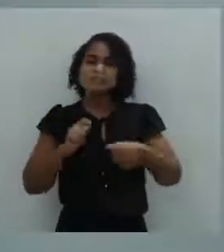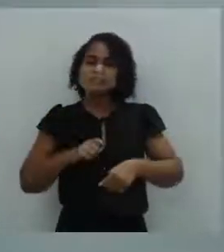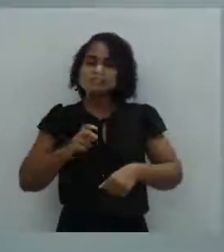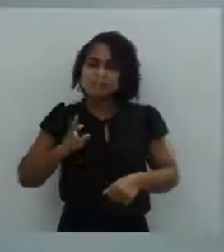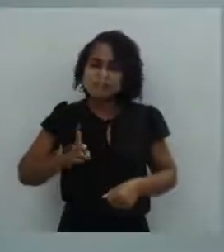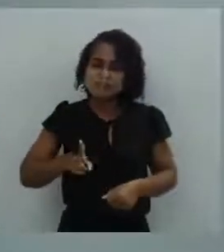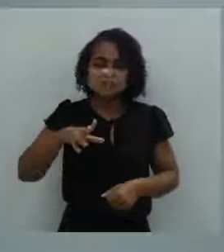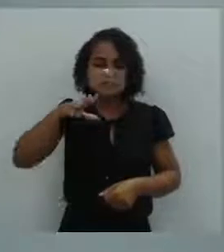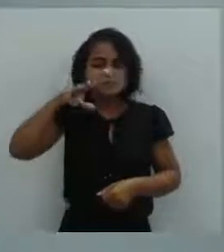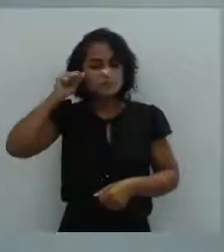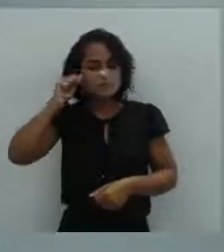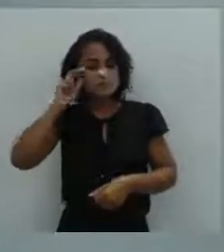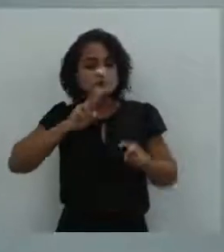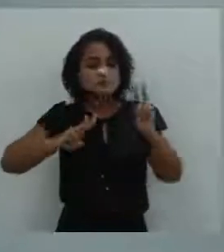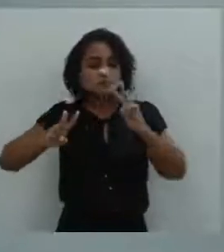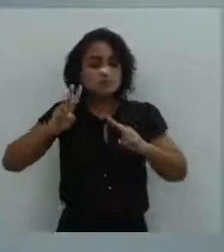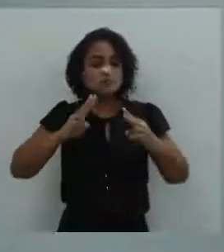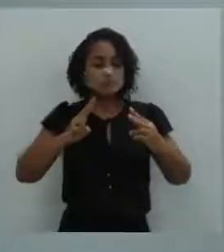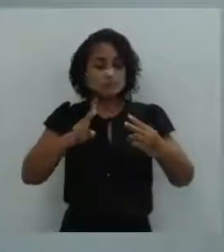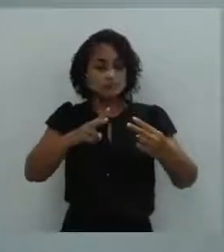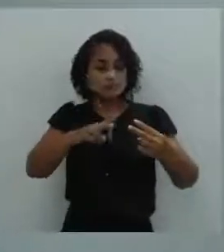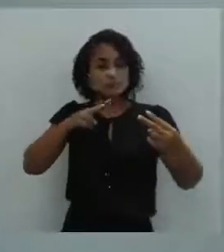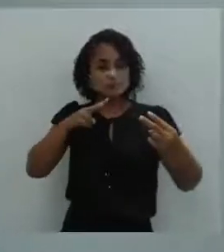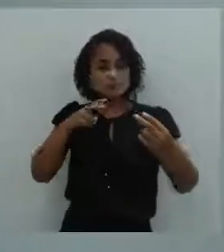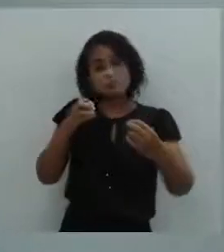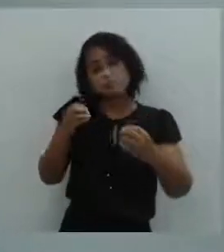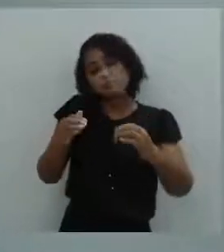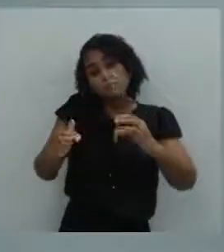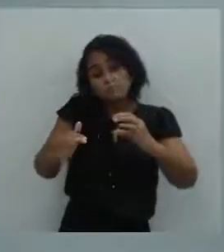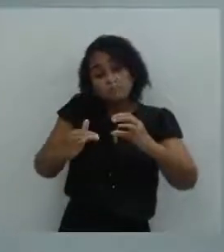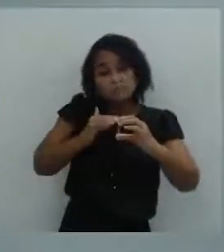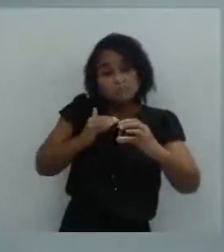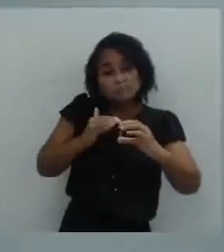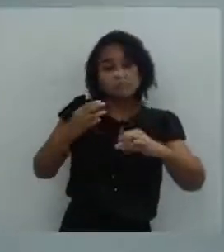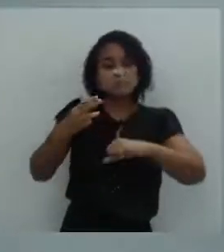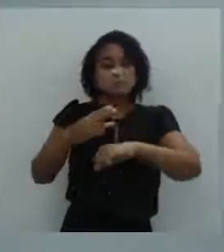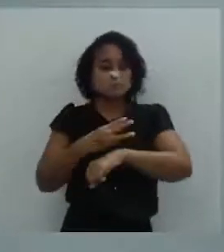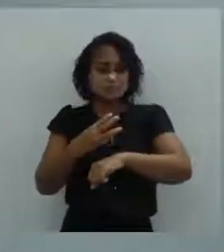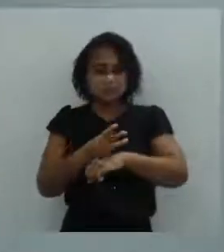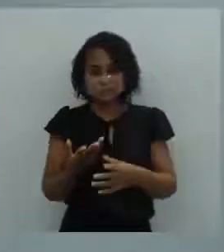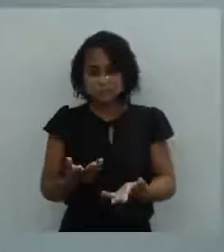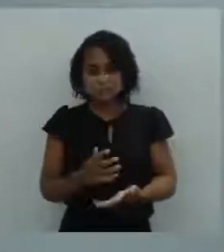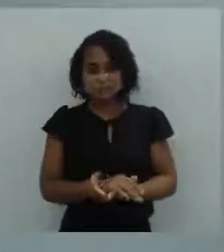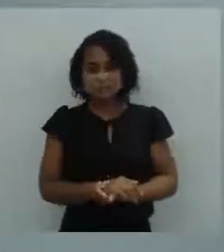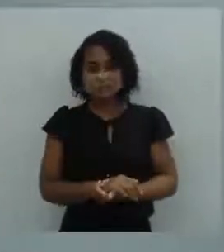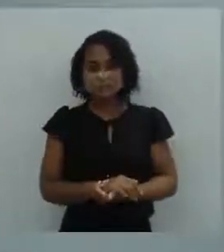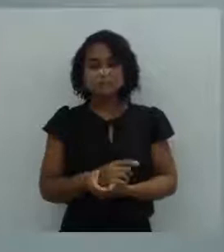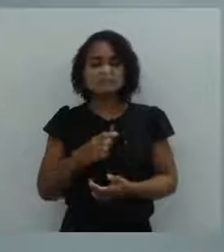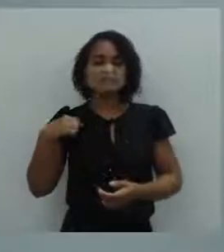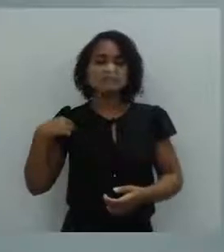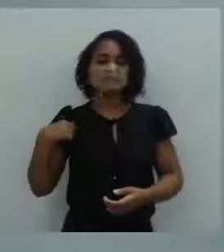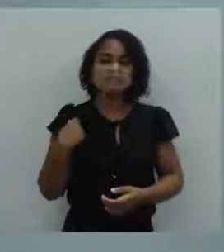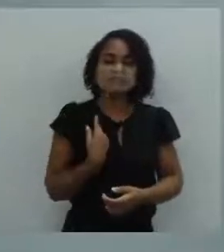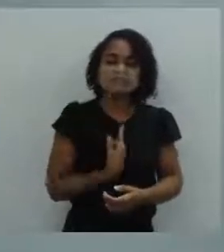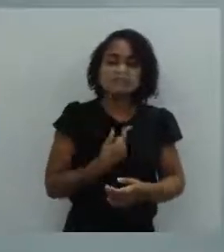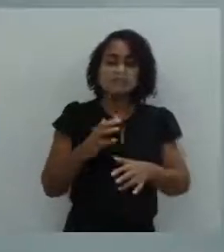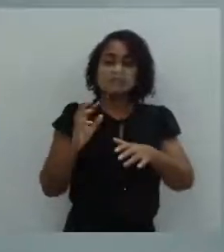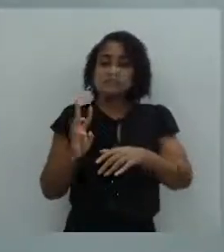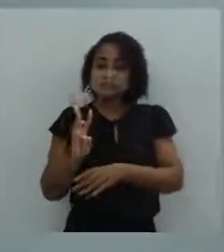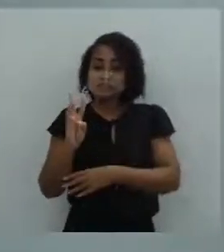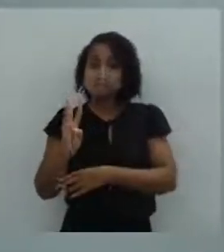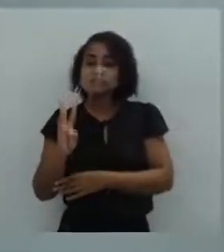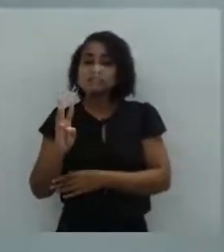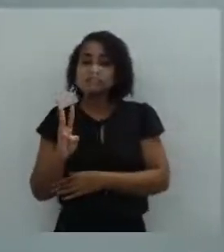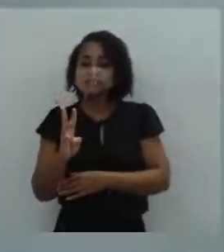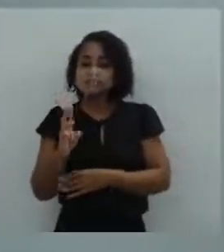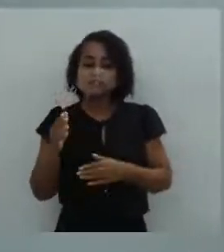ouvindo ou vendo abaixo-assinado ser enviado, por exemplo, pelo WhatsApp. A gente tem vários sites hoje em dia que